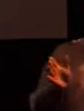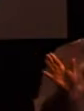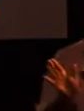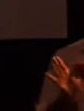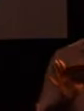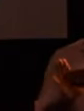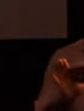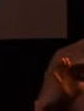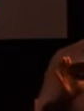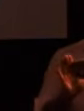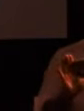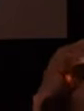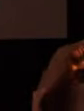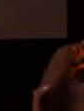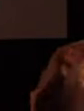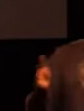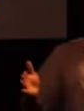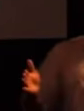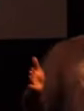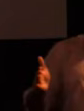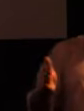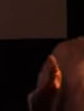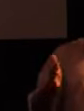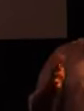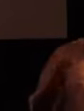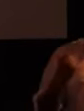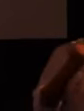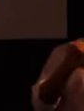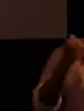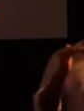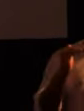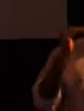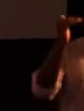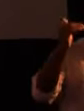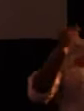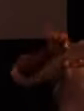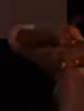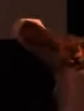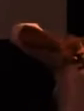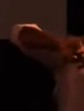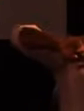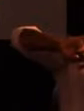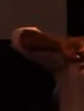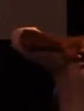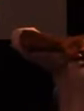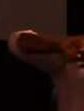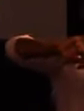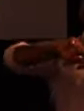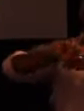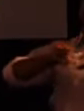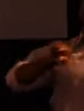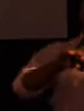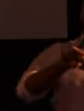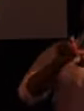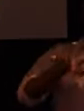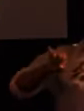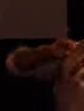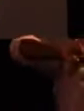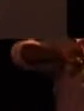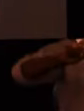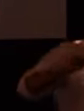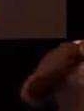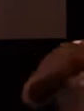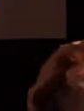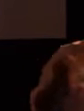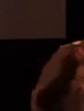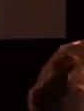recuo, ele tende a subir para poder ter um aproveitamento maior, mas essa subida também vai estar regrada por esse recuo,